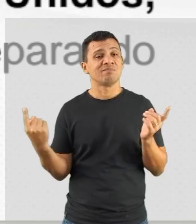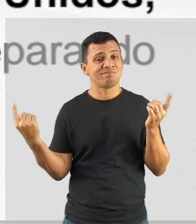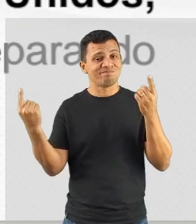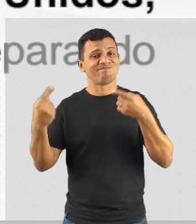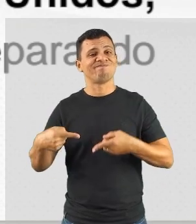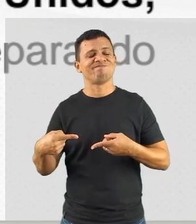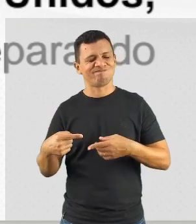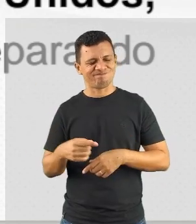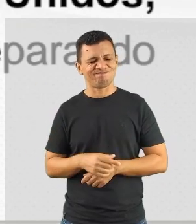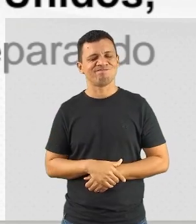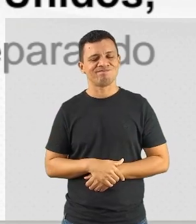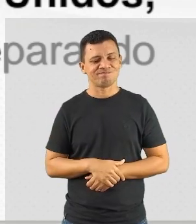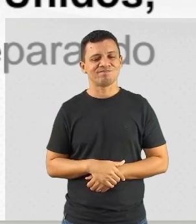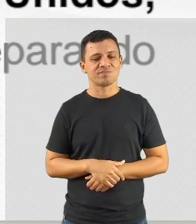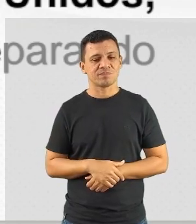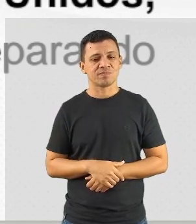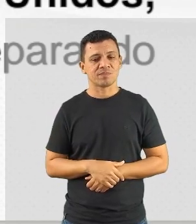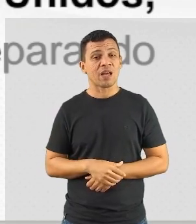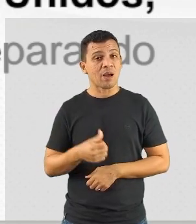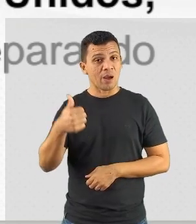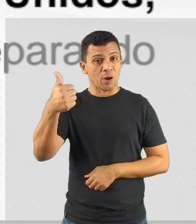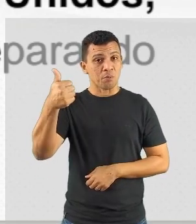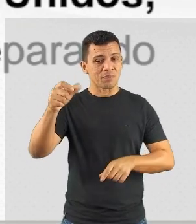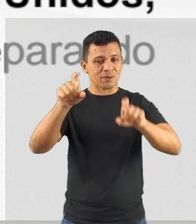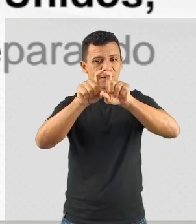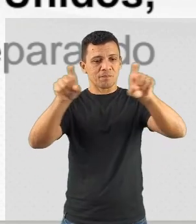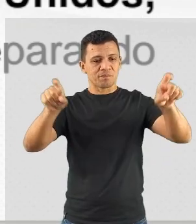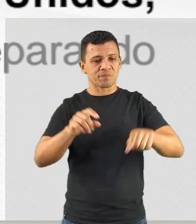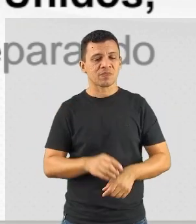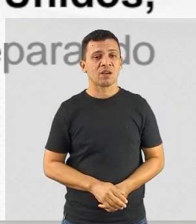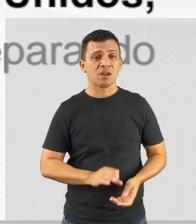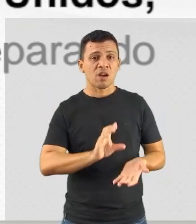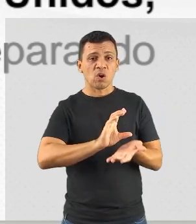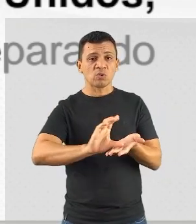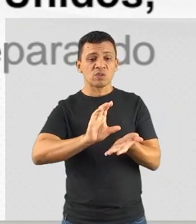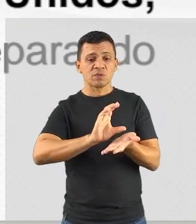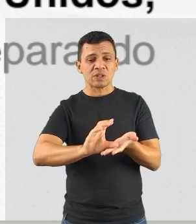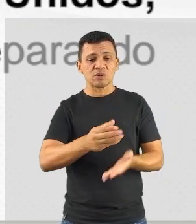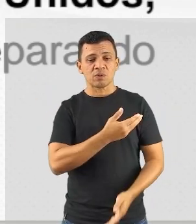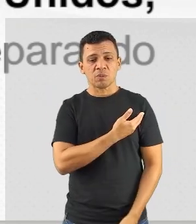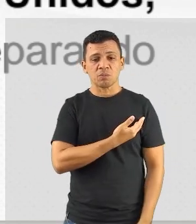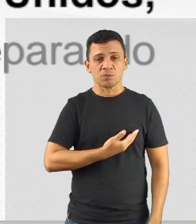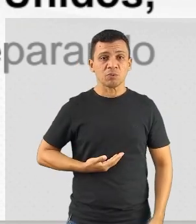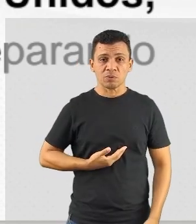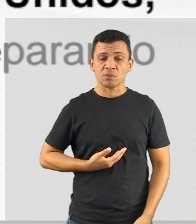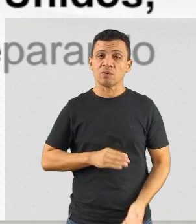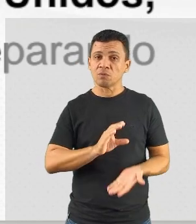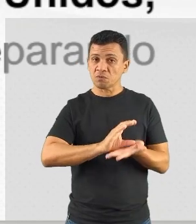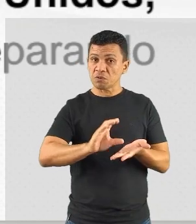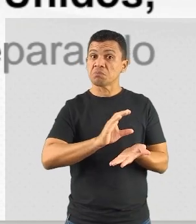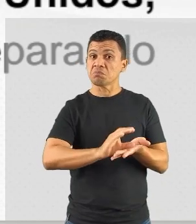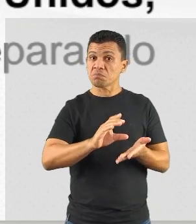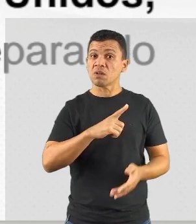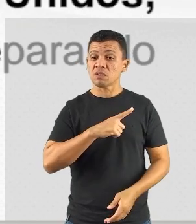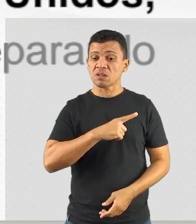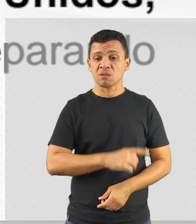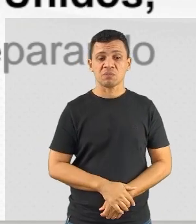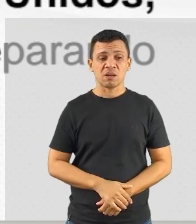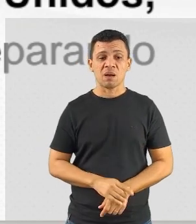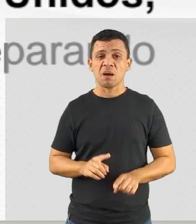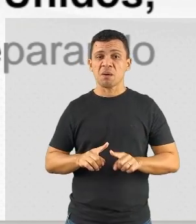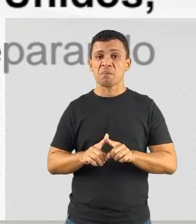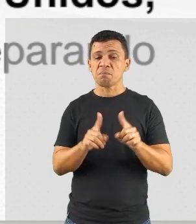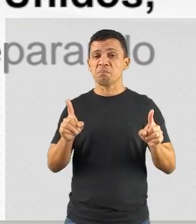desafios, né? Então, a gente tem esse primeiro cenário. Os investimentos públicos na área são elevados, mas não geram